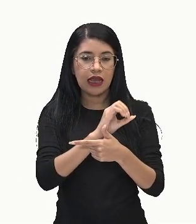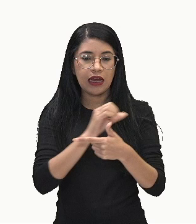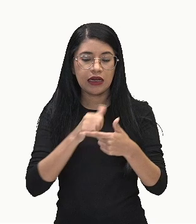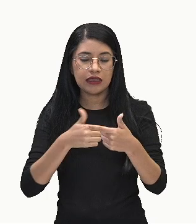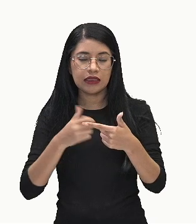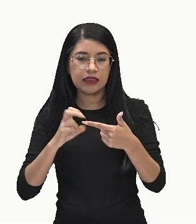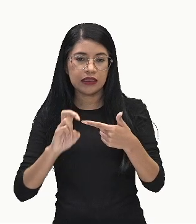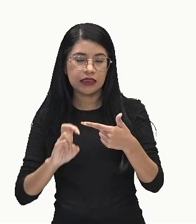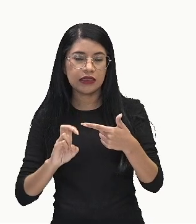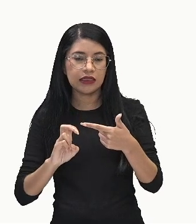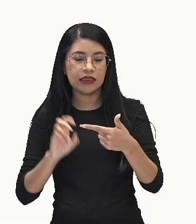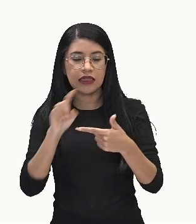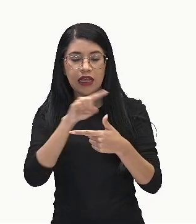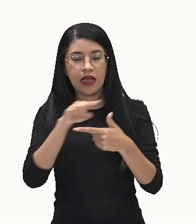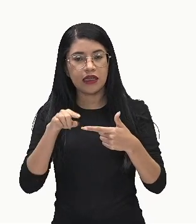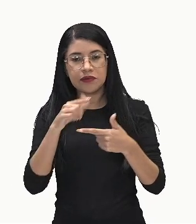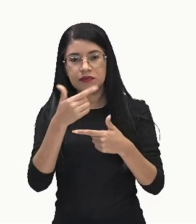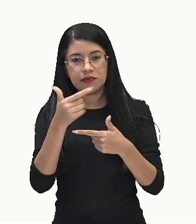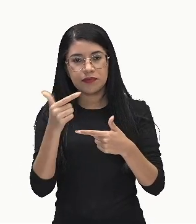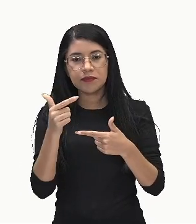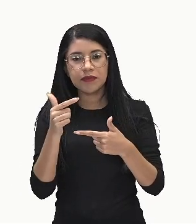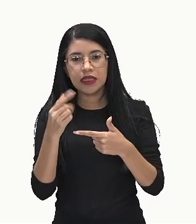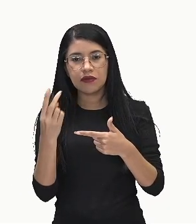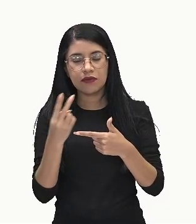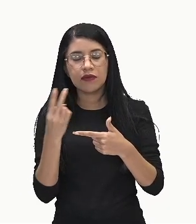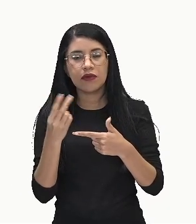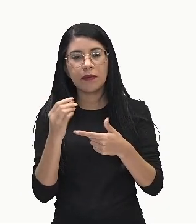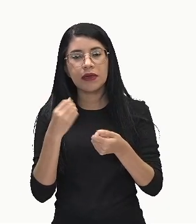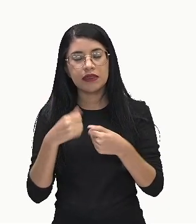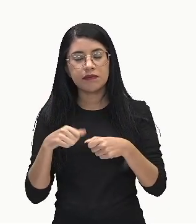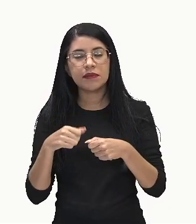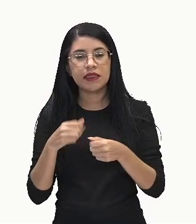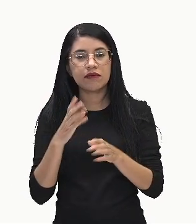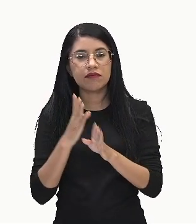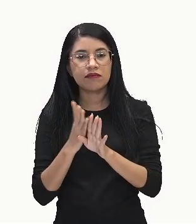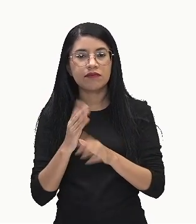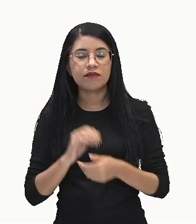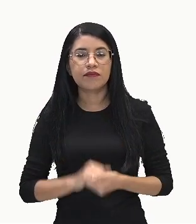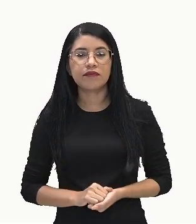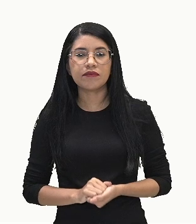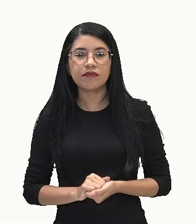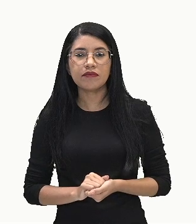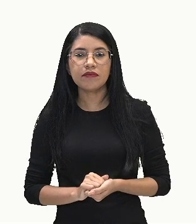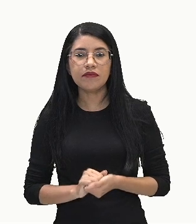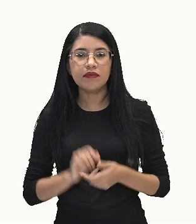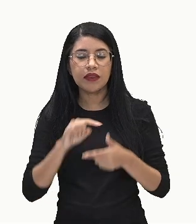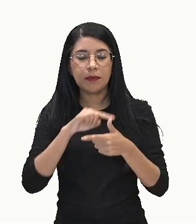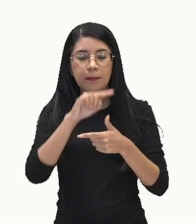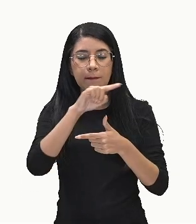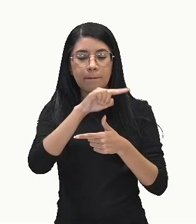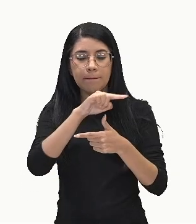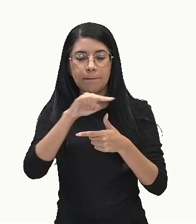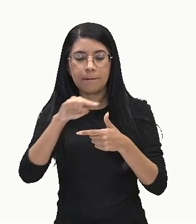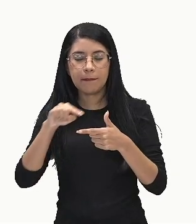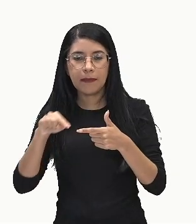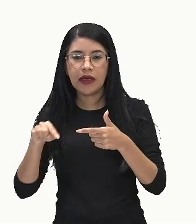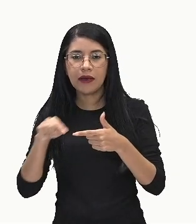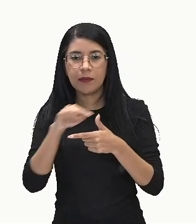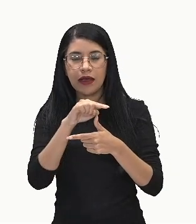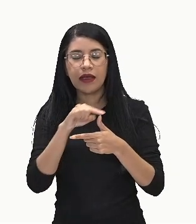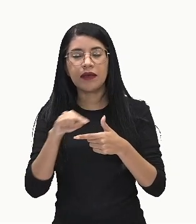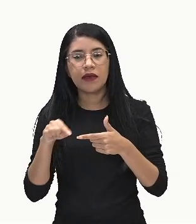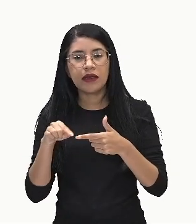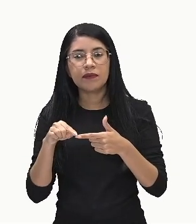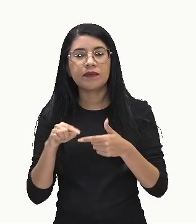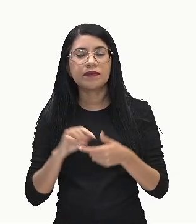terceiro lado nós não temos, né? Vamos ver o que ele está pedindo. o comprimento do muro